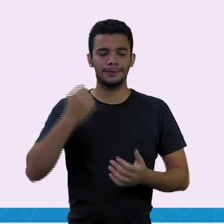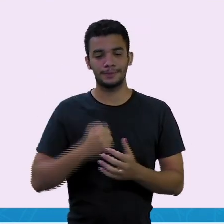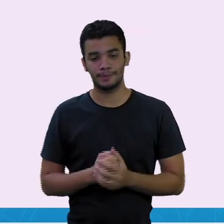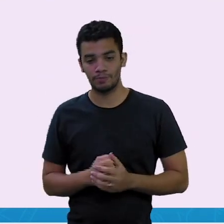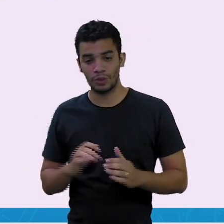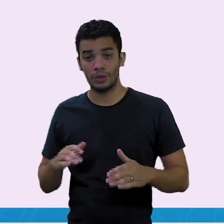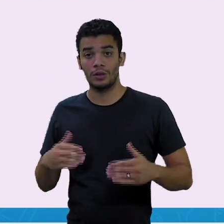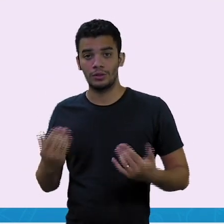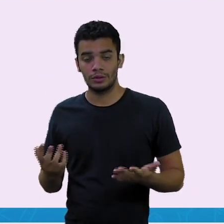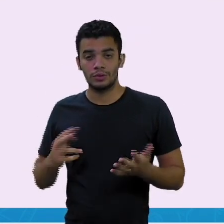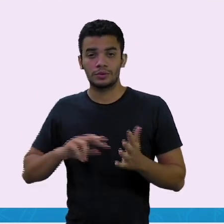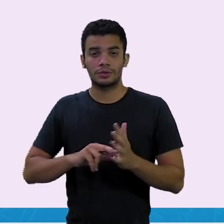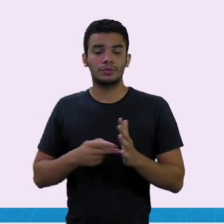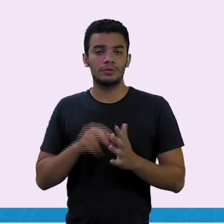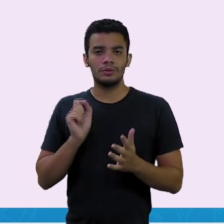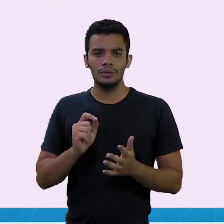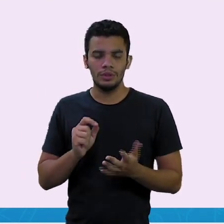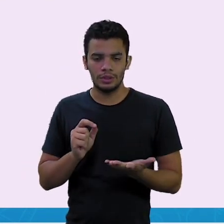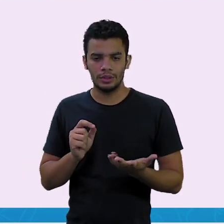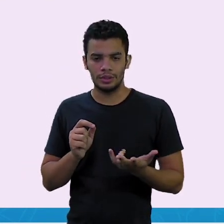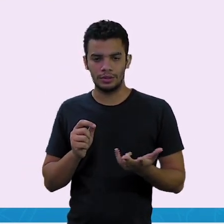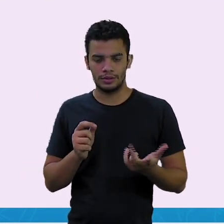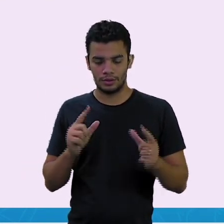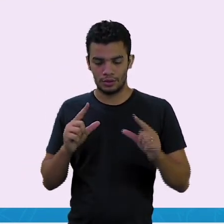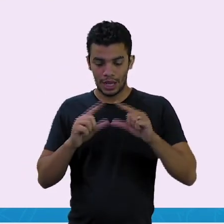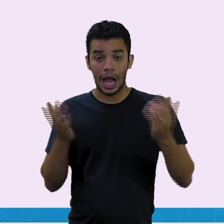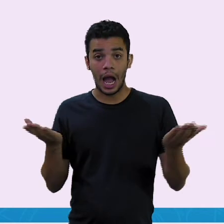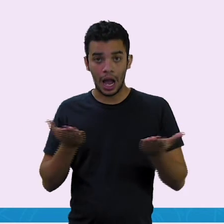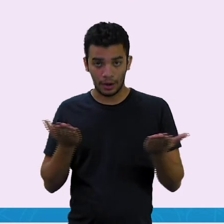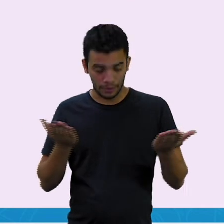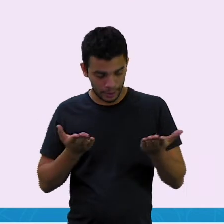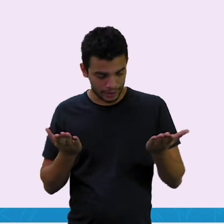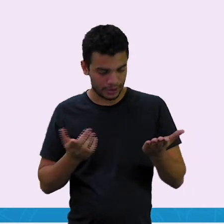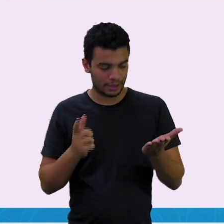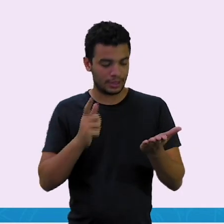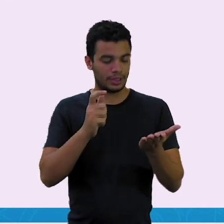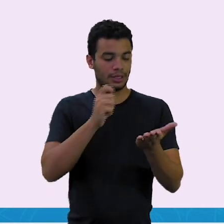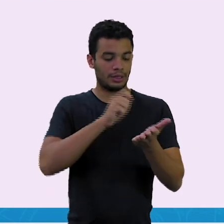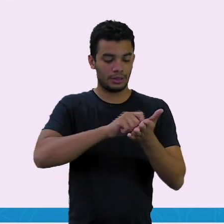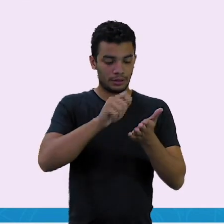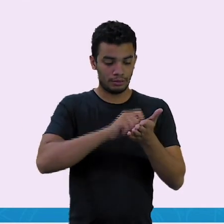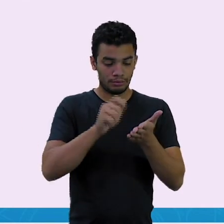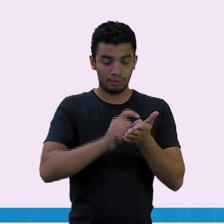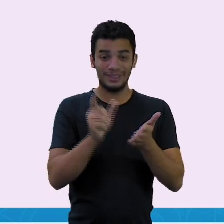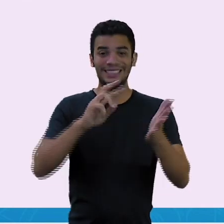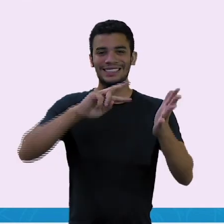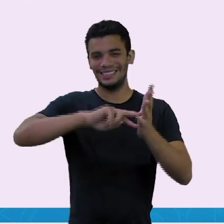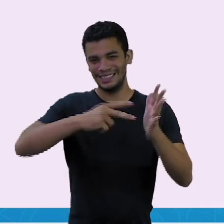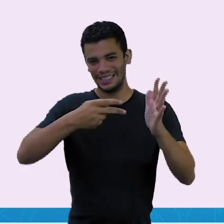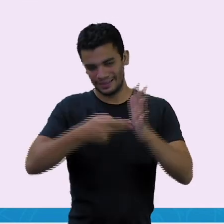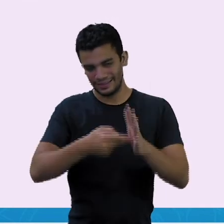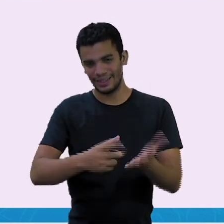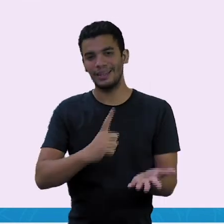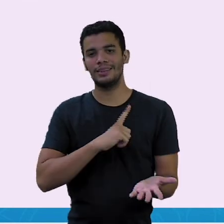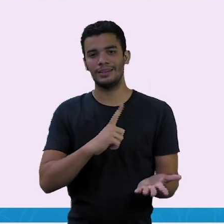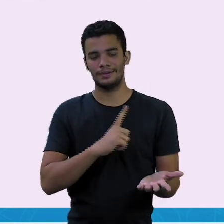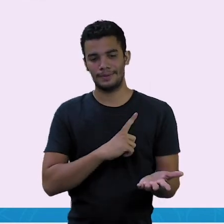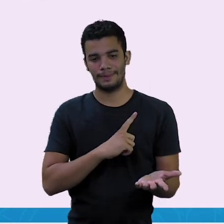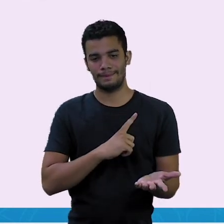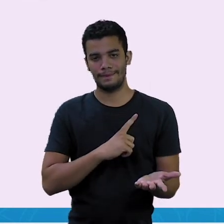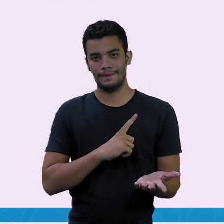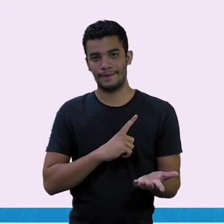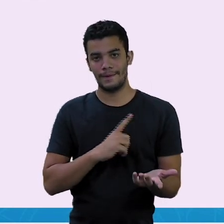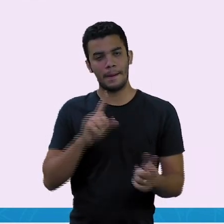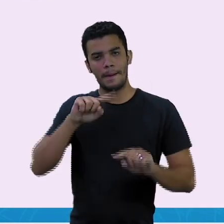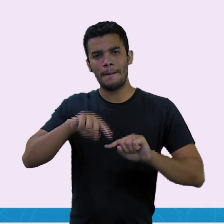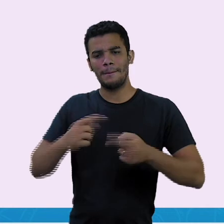já trocou as palavras, o bilhete faz todo o sentido. O que esse bilhete está transmitindo? Nada mais,